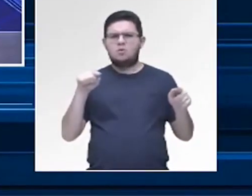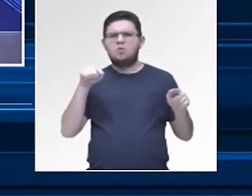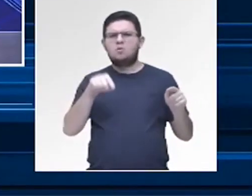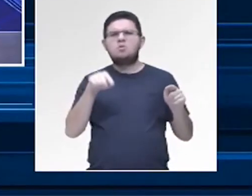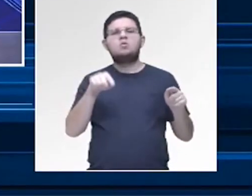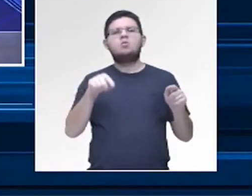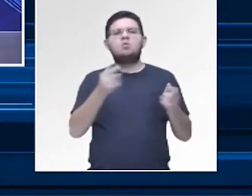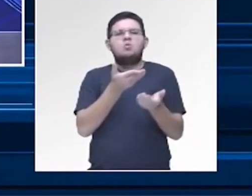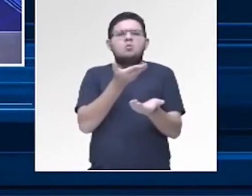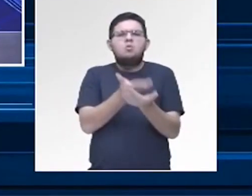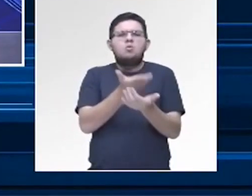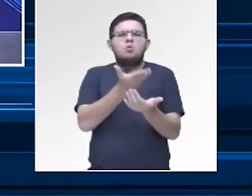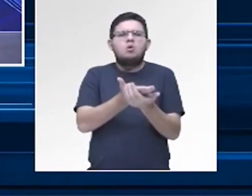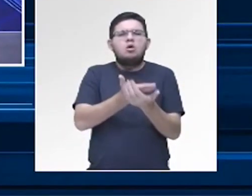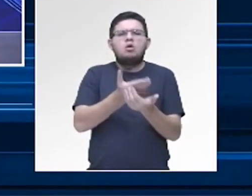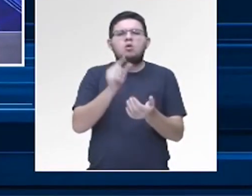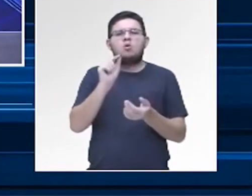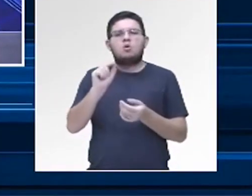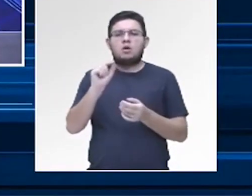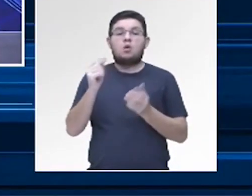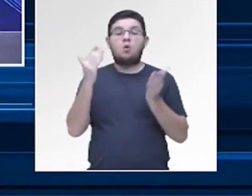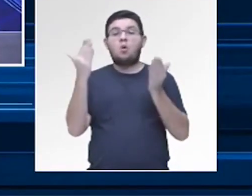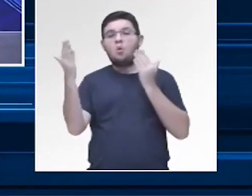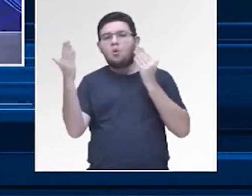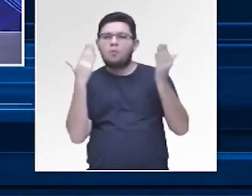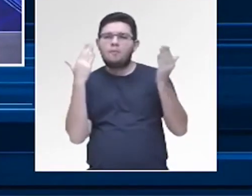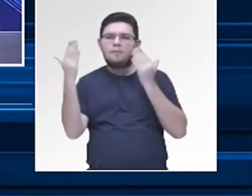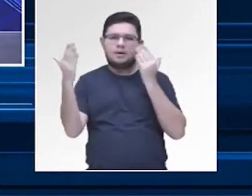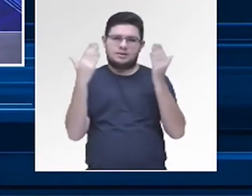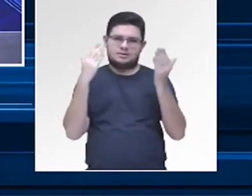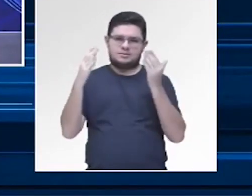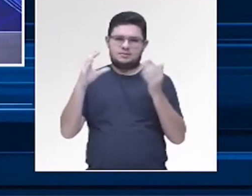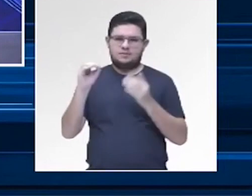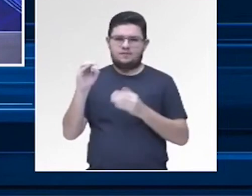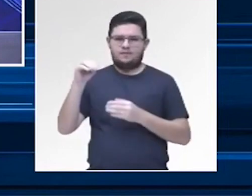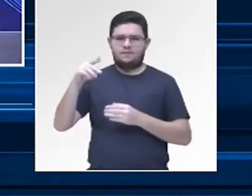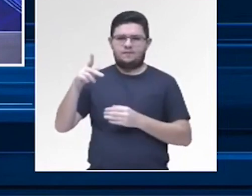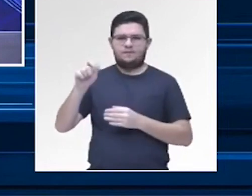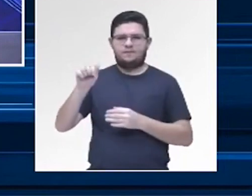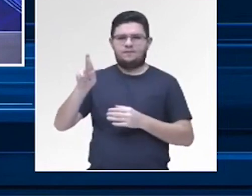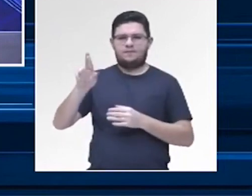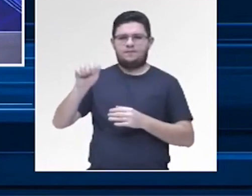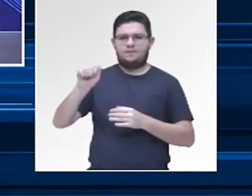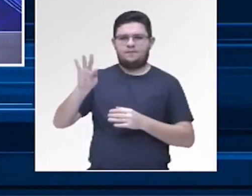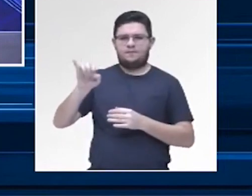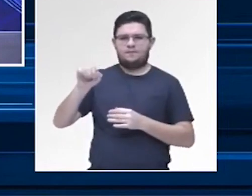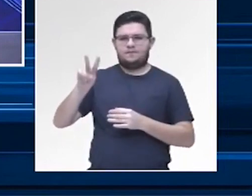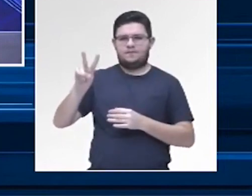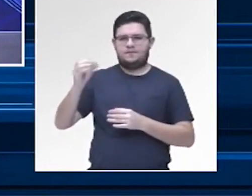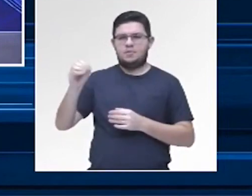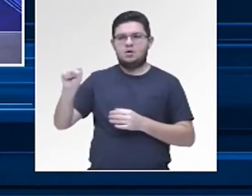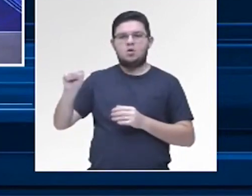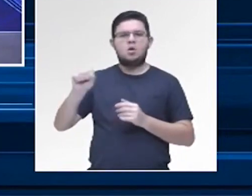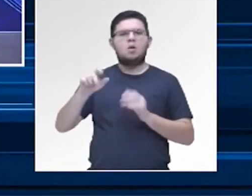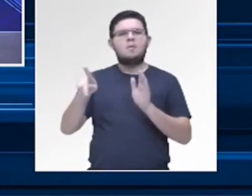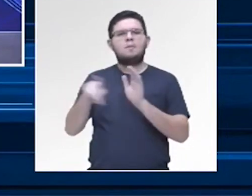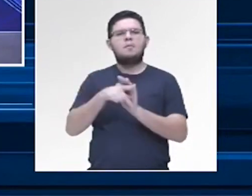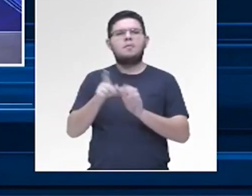Começar o estudo dos comparatives, que são uma categoria de adjetivos, né, que são utilizados para